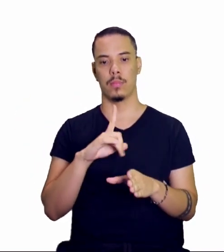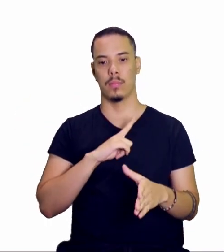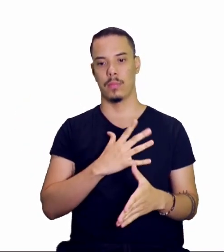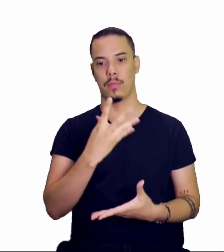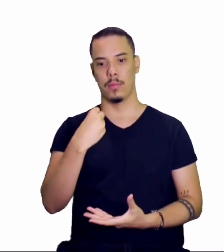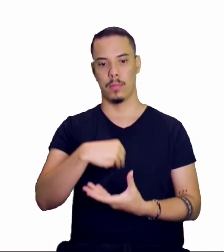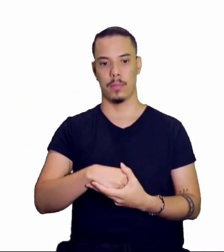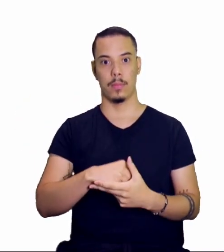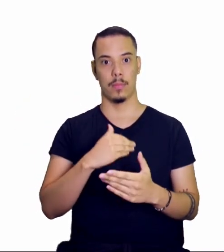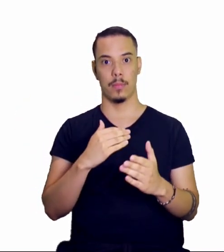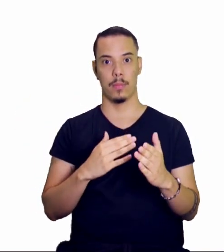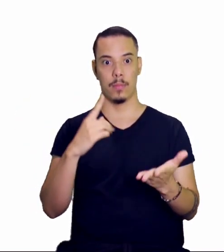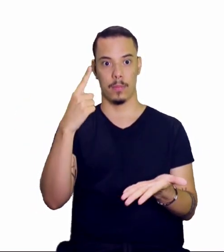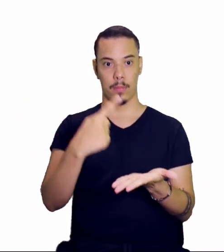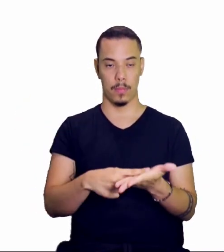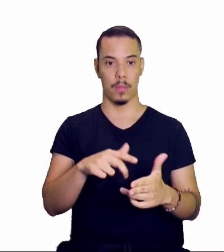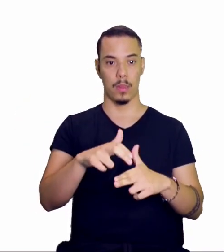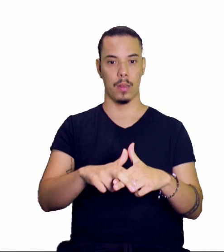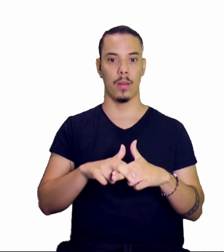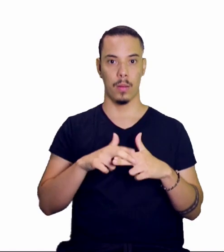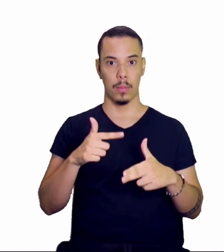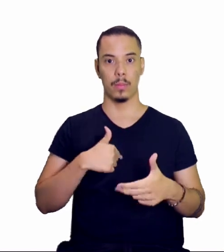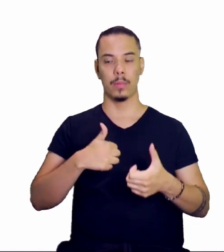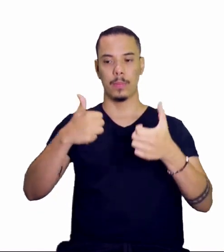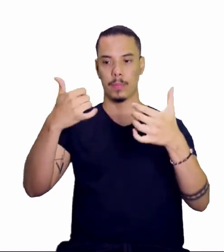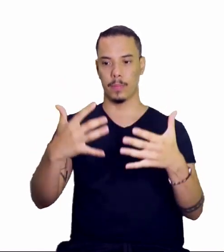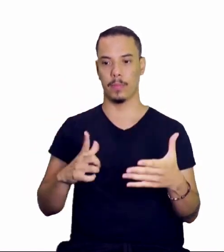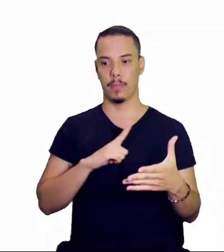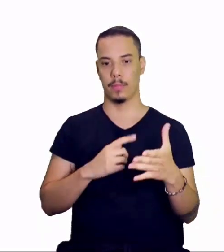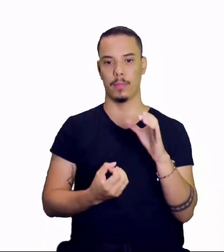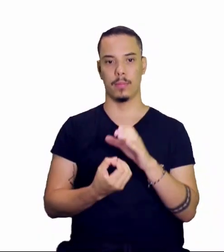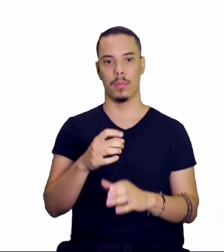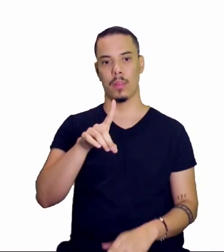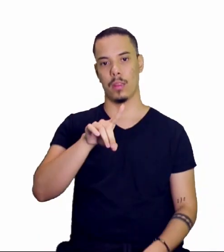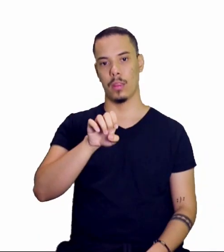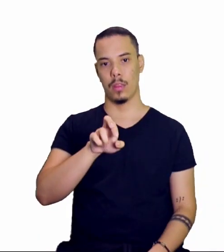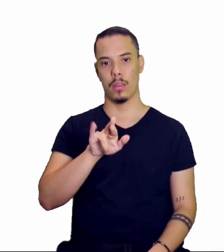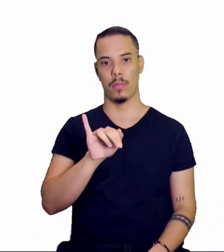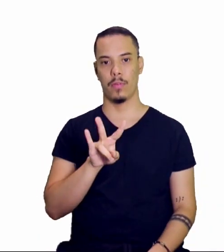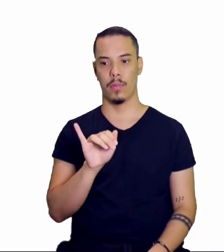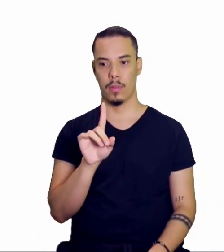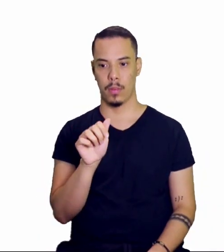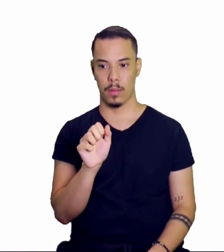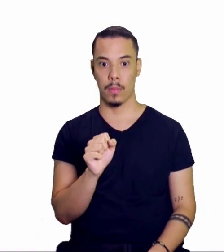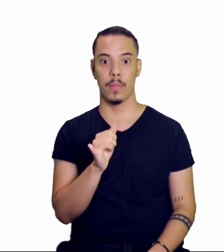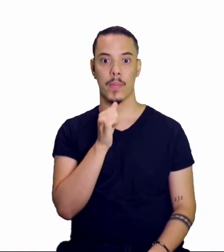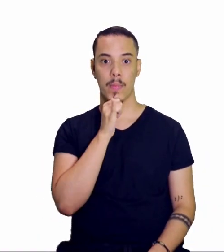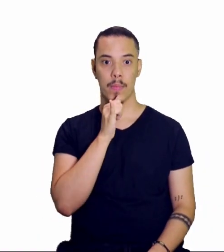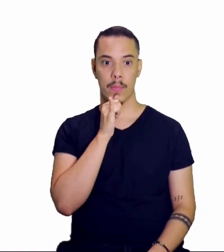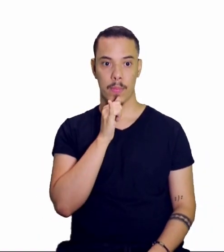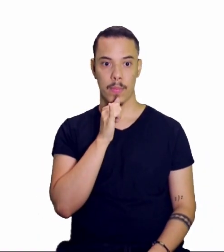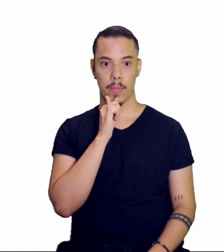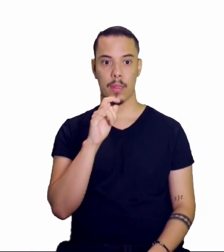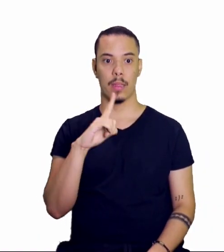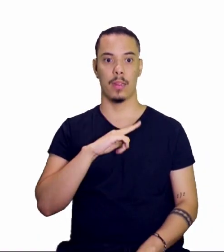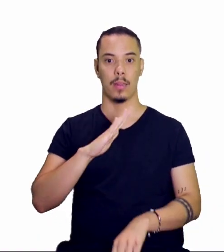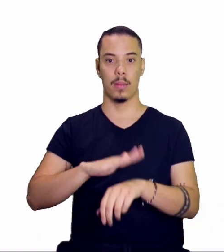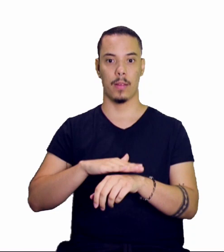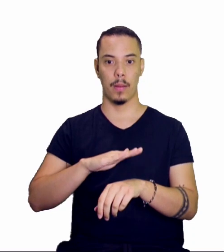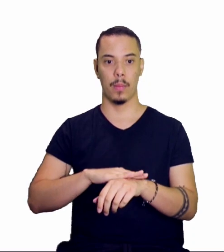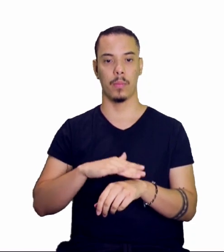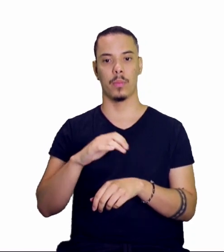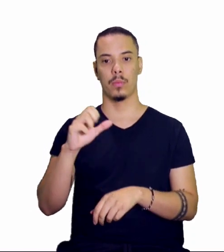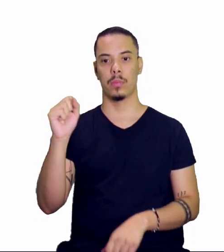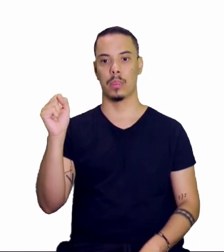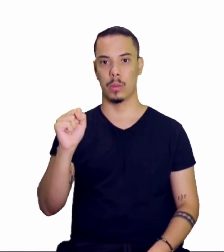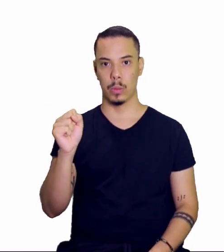medida estabelecida. E essas grandezas, como eu falei, são as derivadas. Olha ali exemplos. O tempo segundo, né?